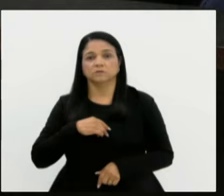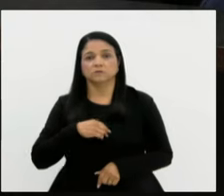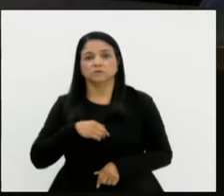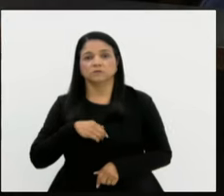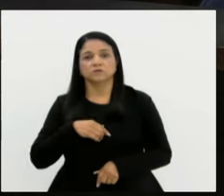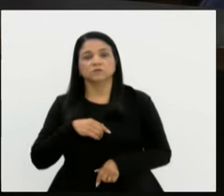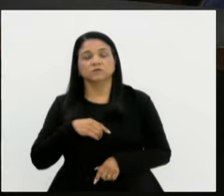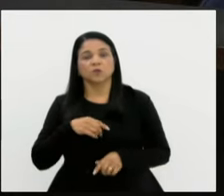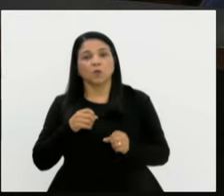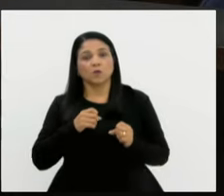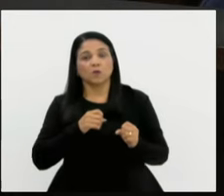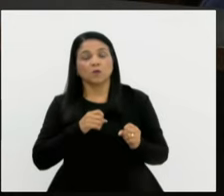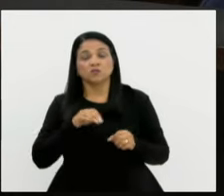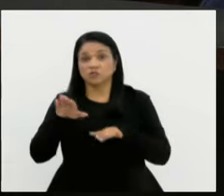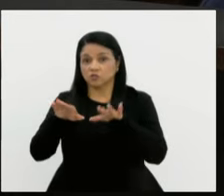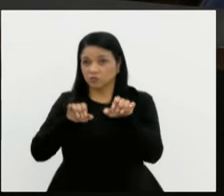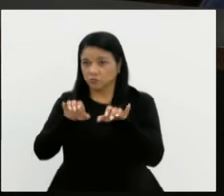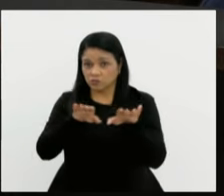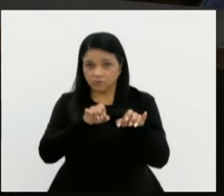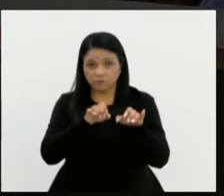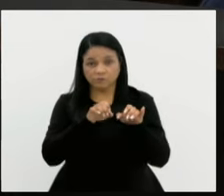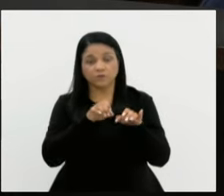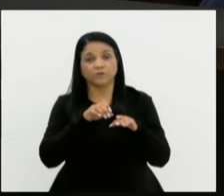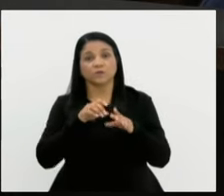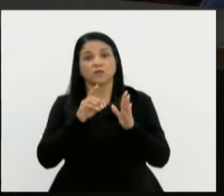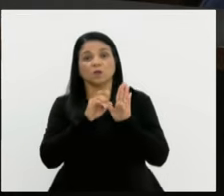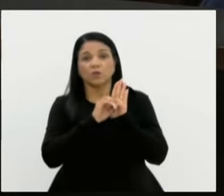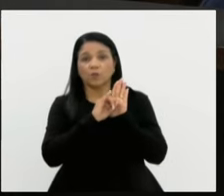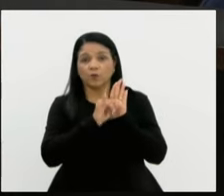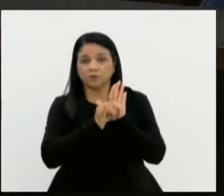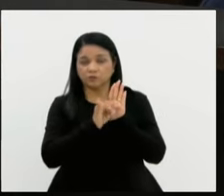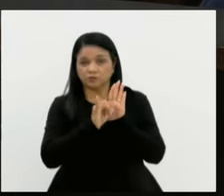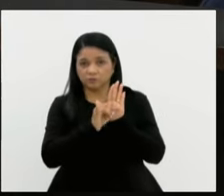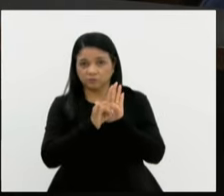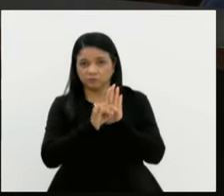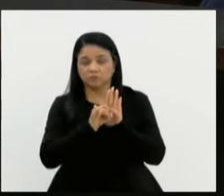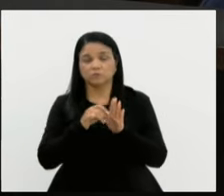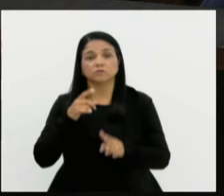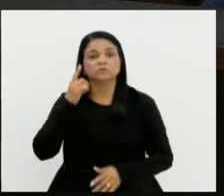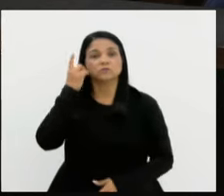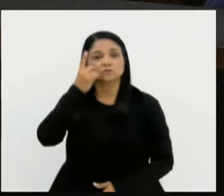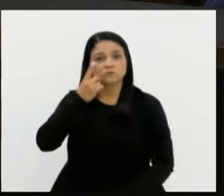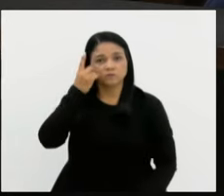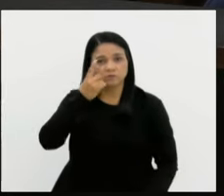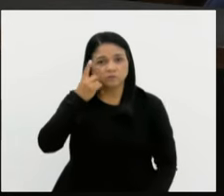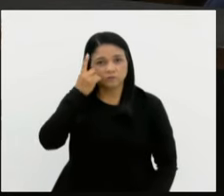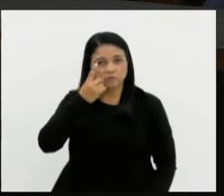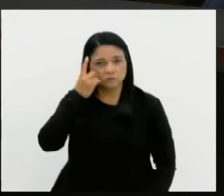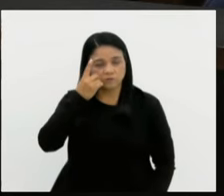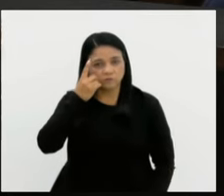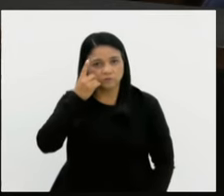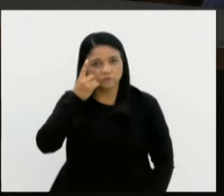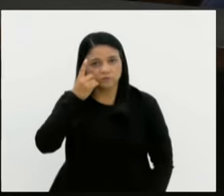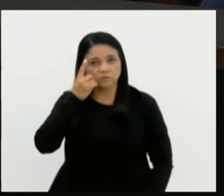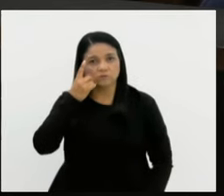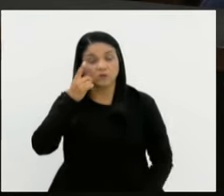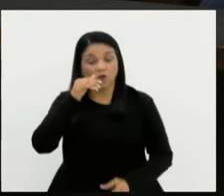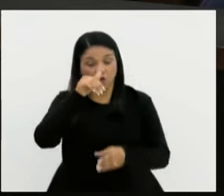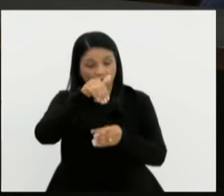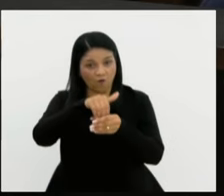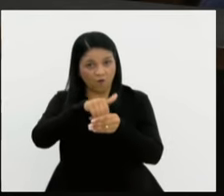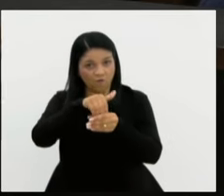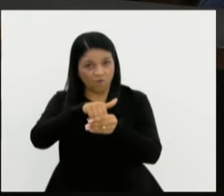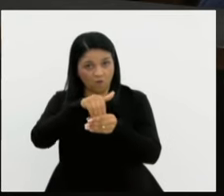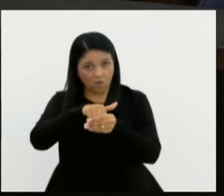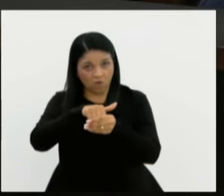Poder convocaria por edital os excelentíssimos senhores parlamentares para, pelo voto aberto e